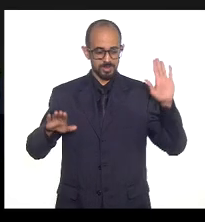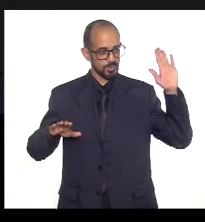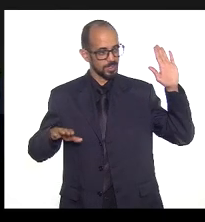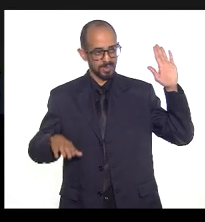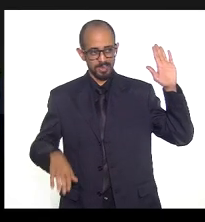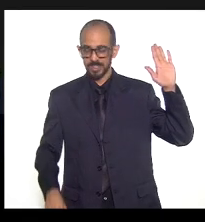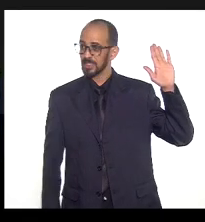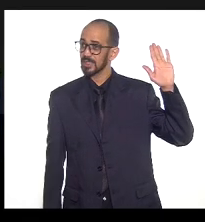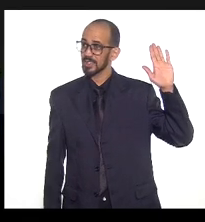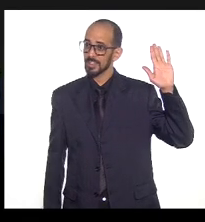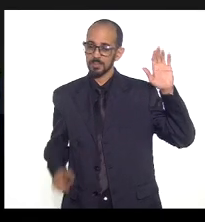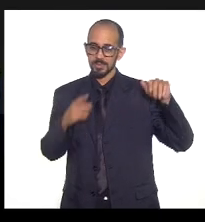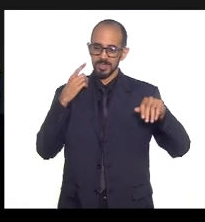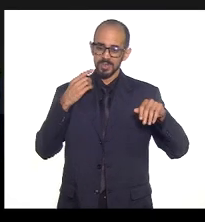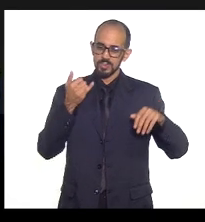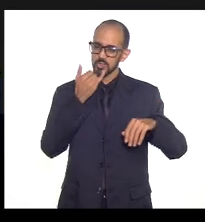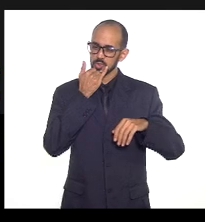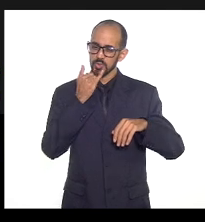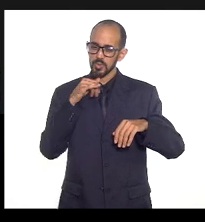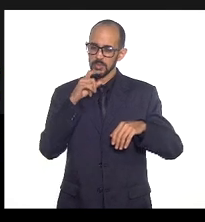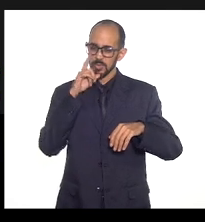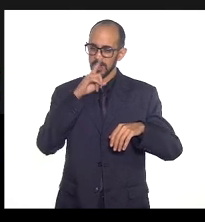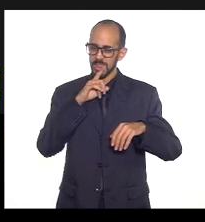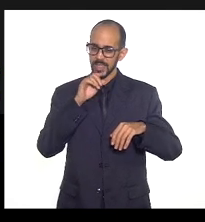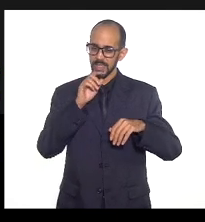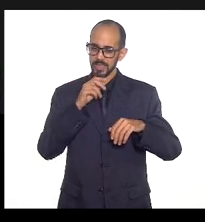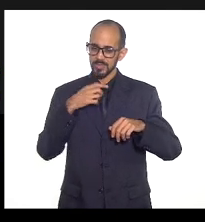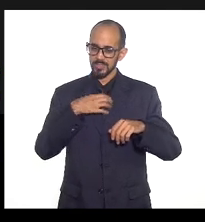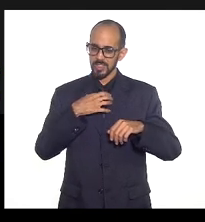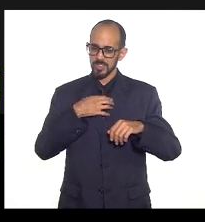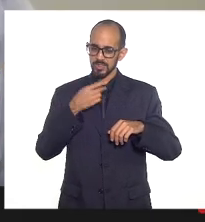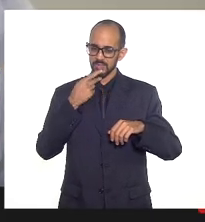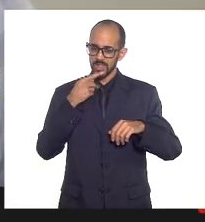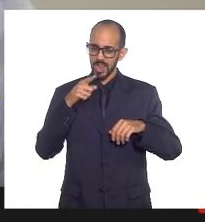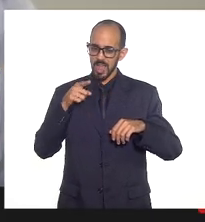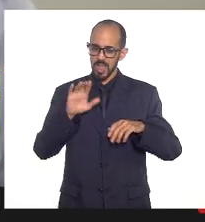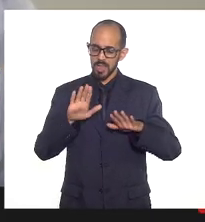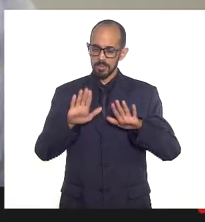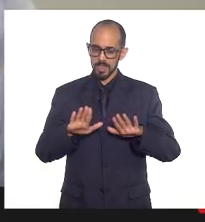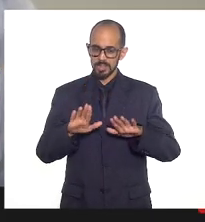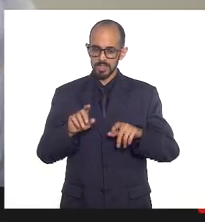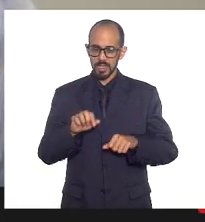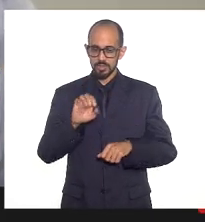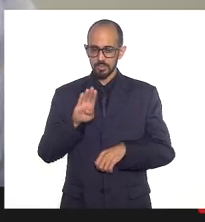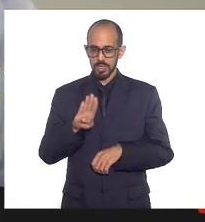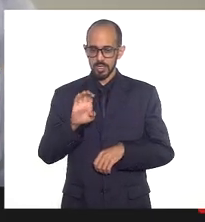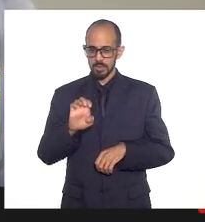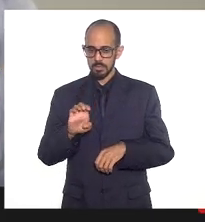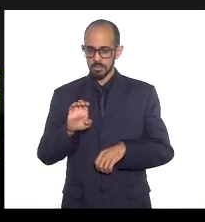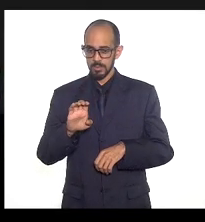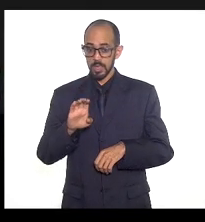deputado. Encerrei na pronúncia. Obrigado, é muito importante a sua presença. A nossa luta também é para uma EBC pública e